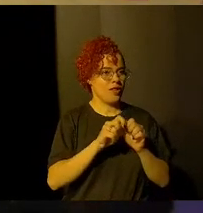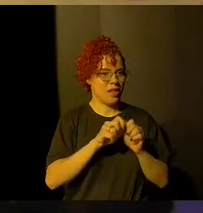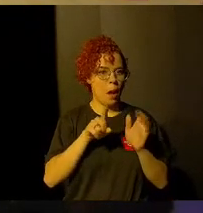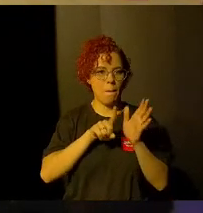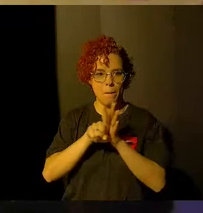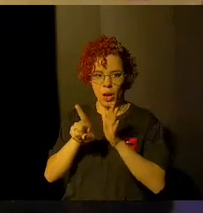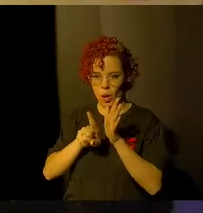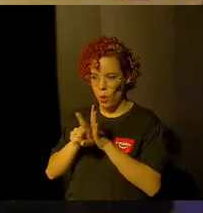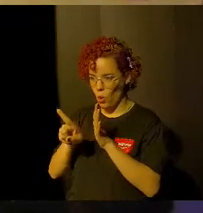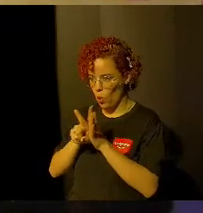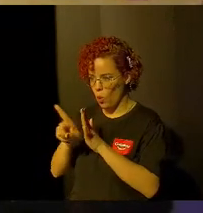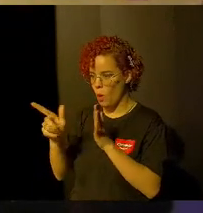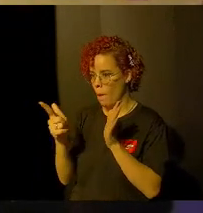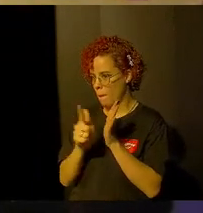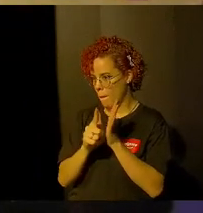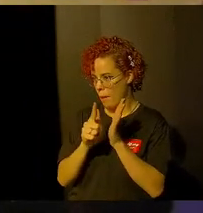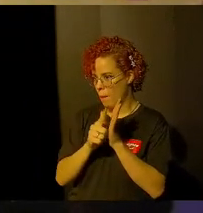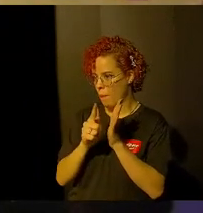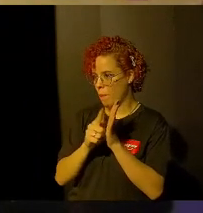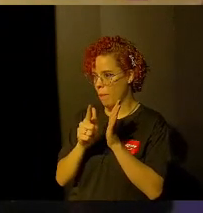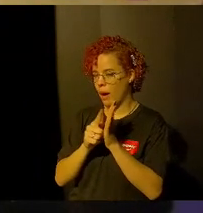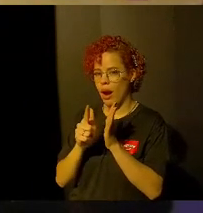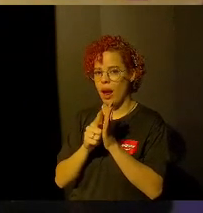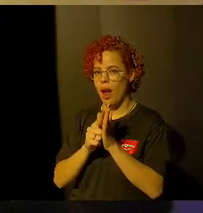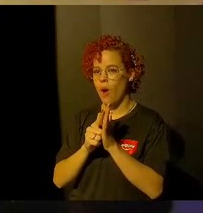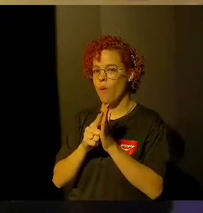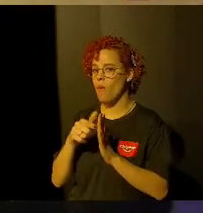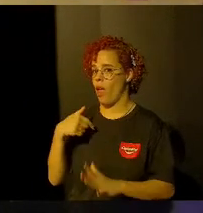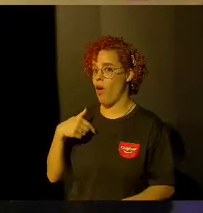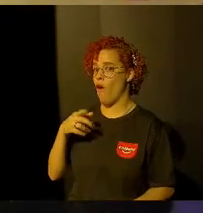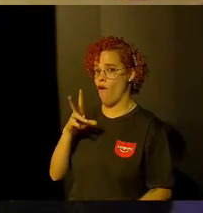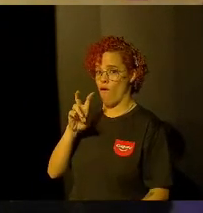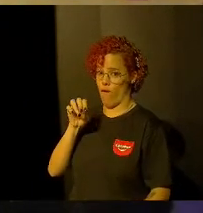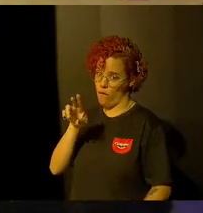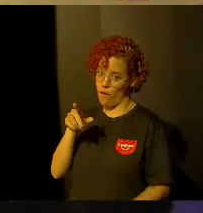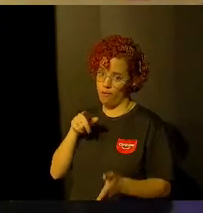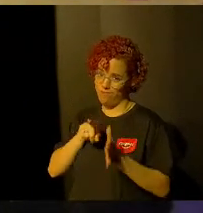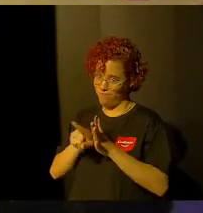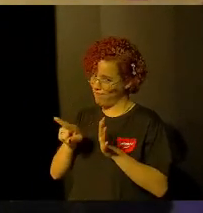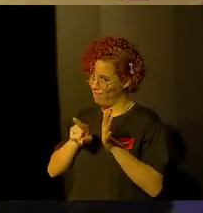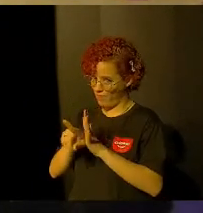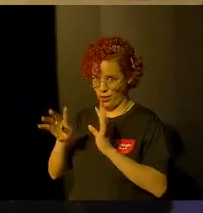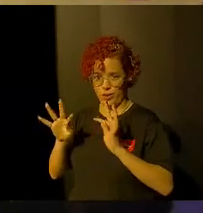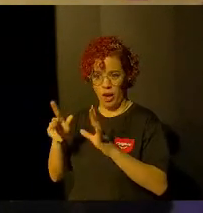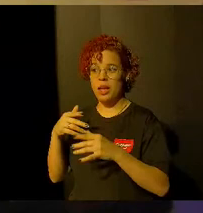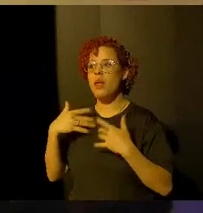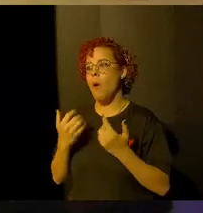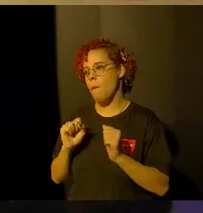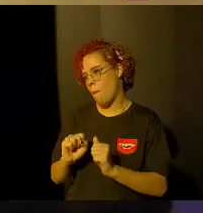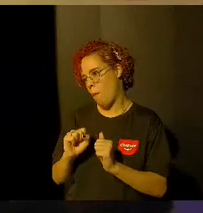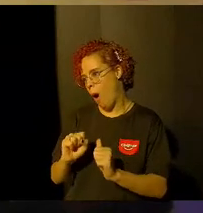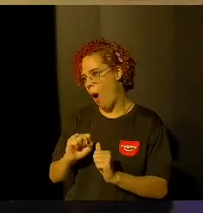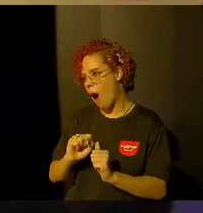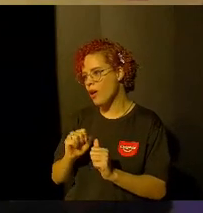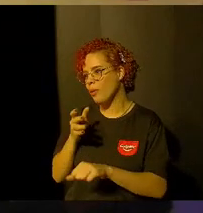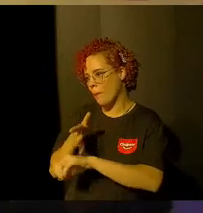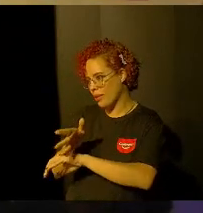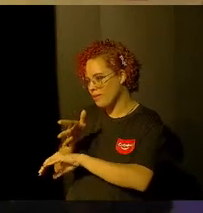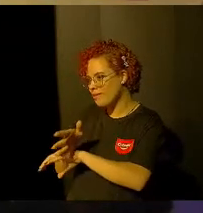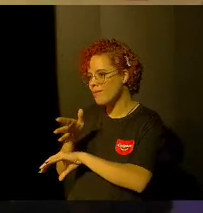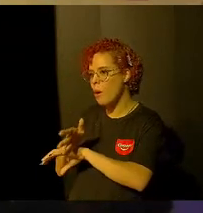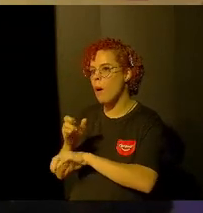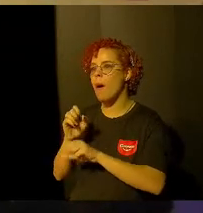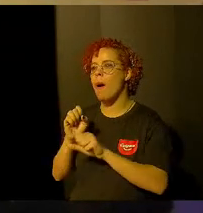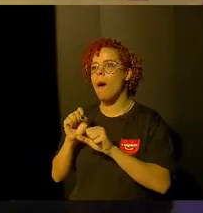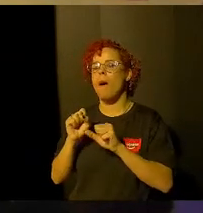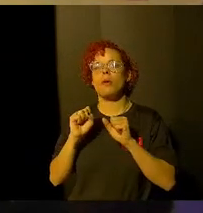as minhas perguntas e vocês vão ficar a ver navios então assim participem Aproveita e não deixem as